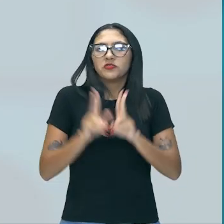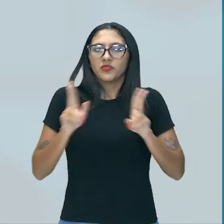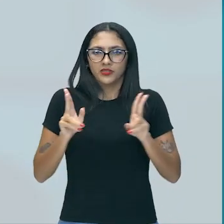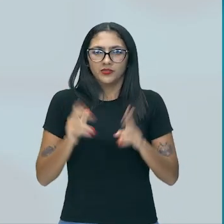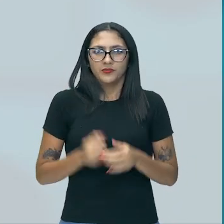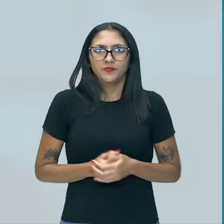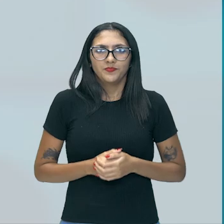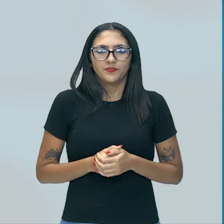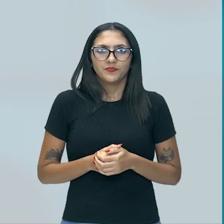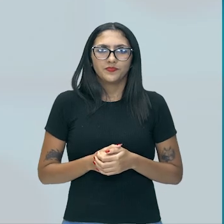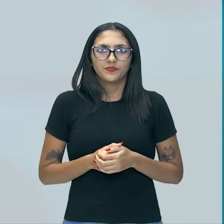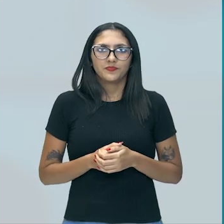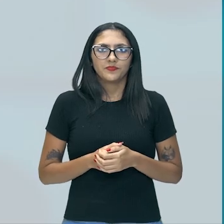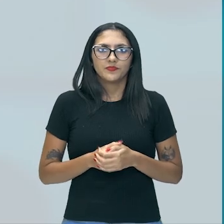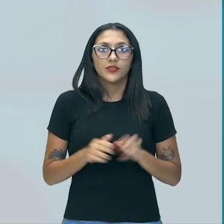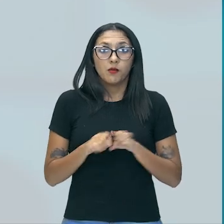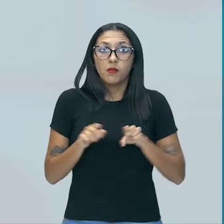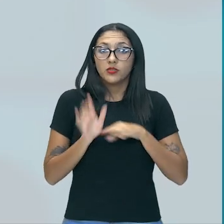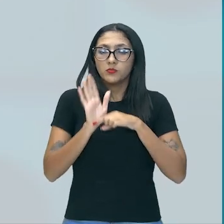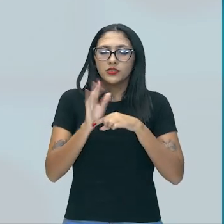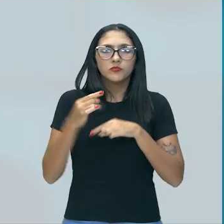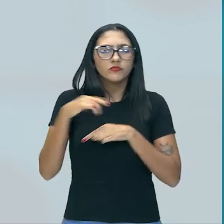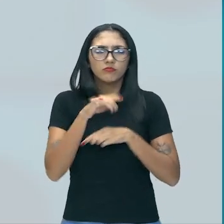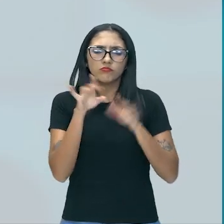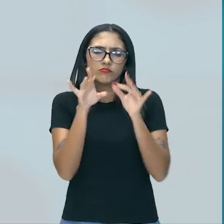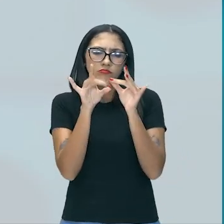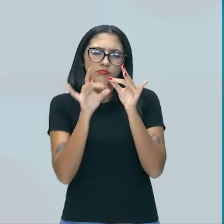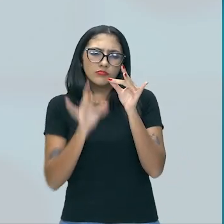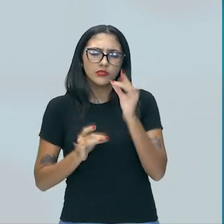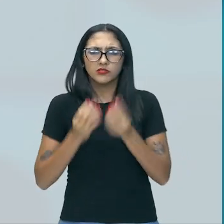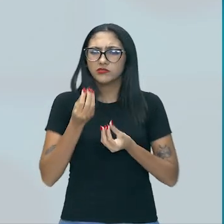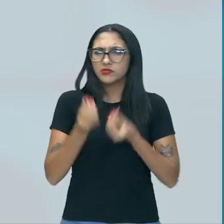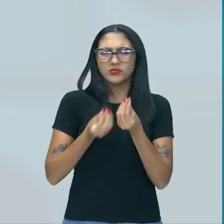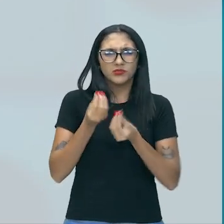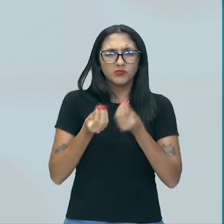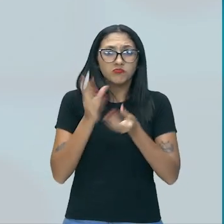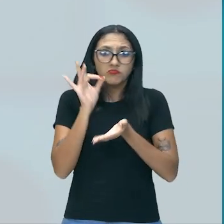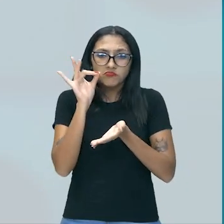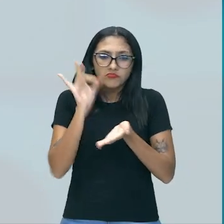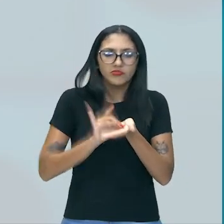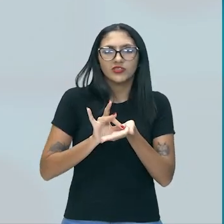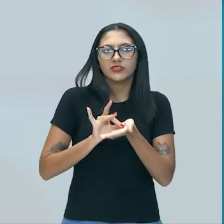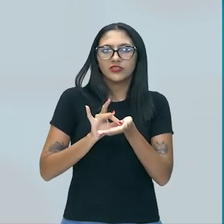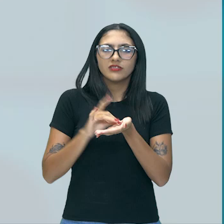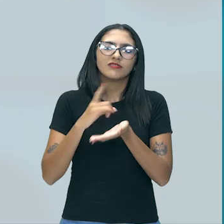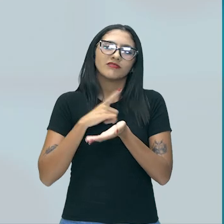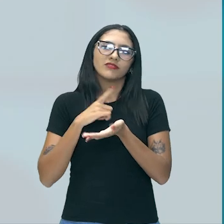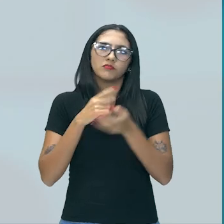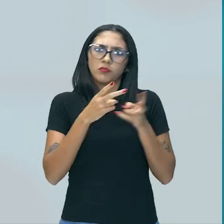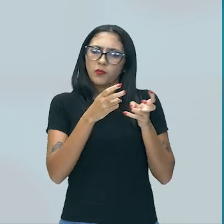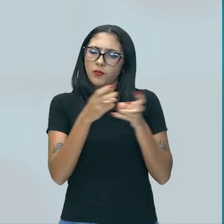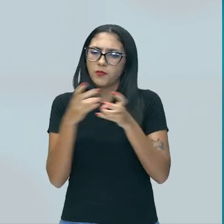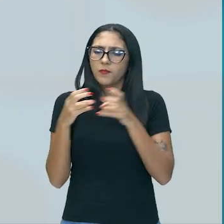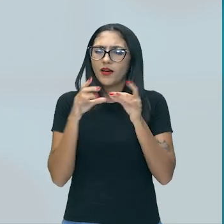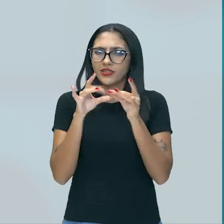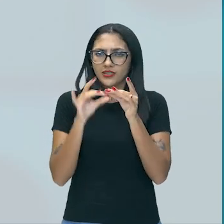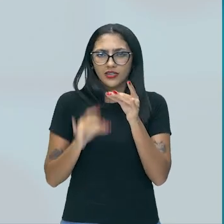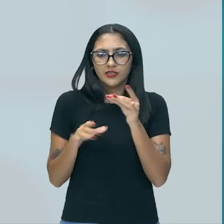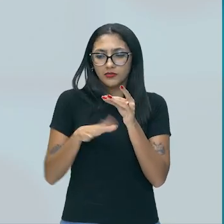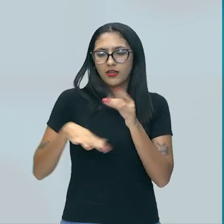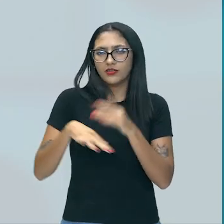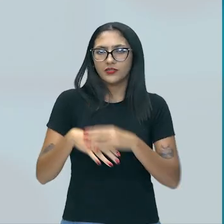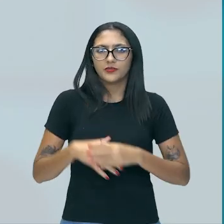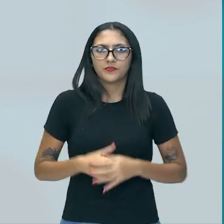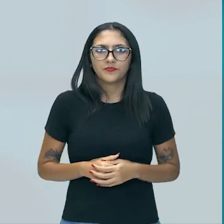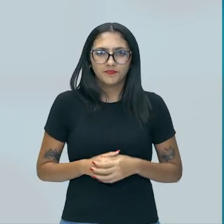vou trazer aqui para vocês para explicar direitinho aqui como é que é de fato, né, o campo dessa modalidade. Então